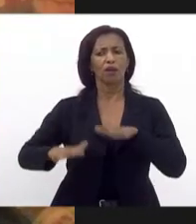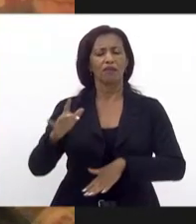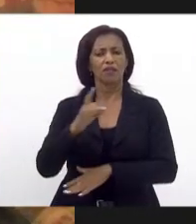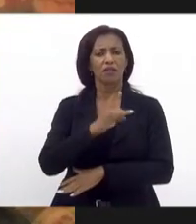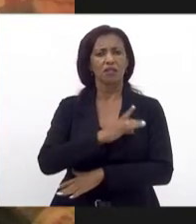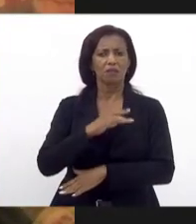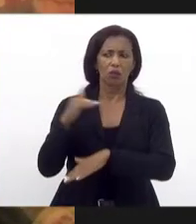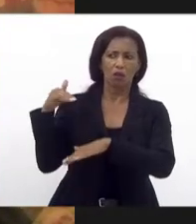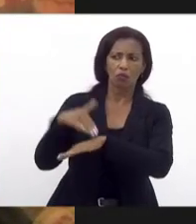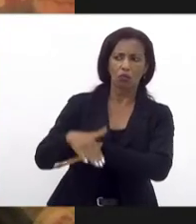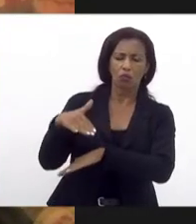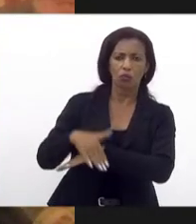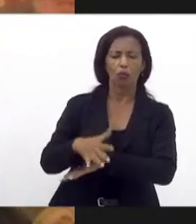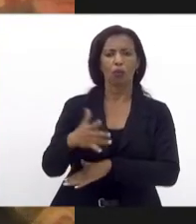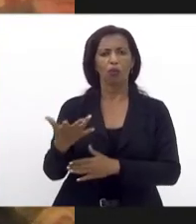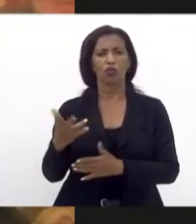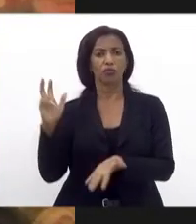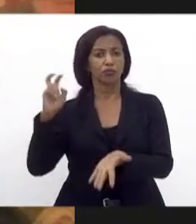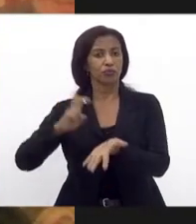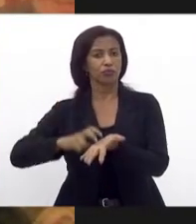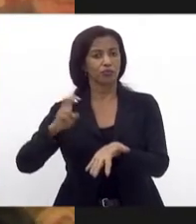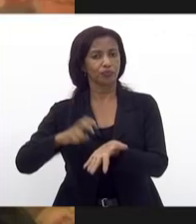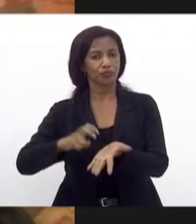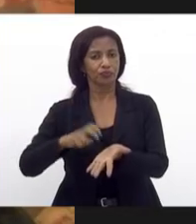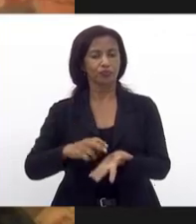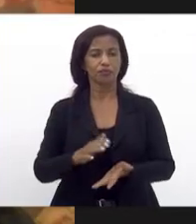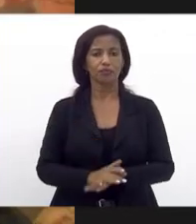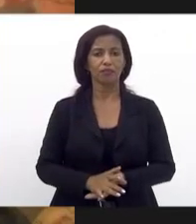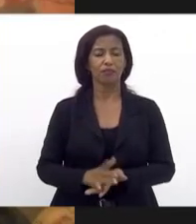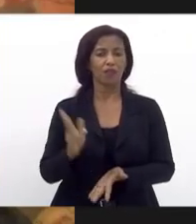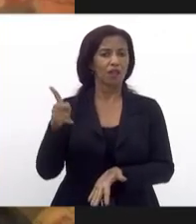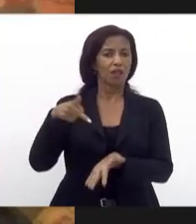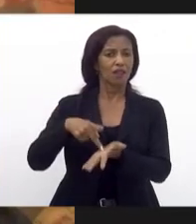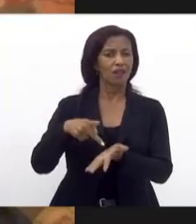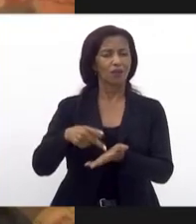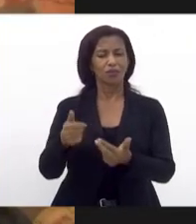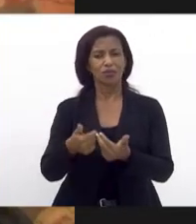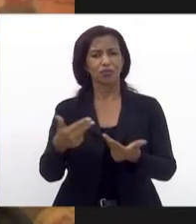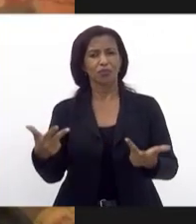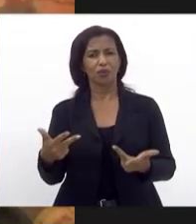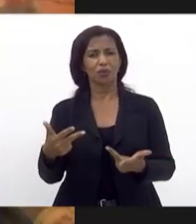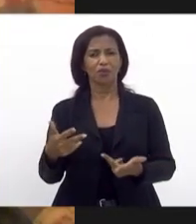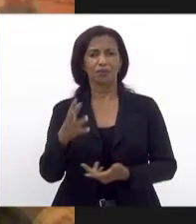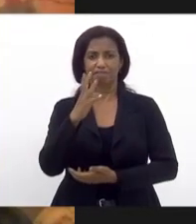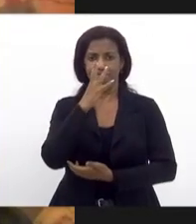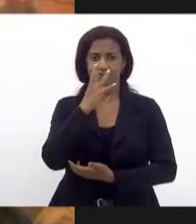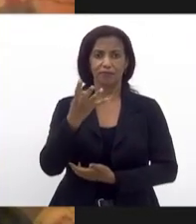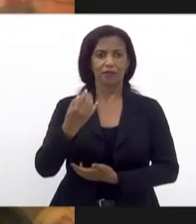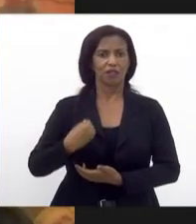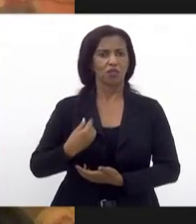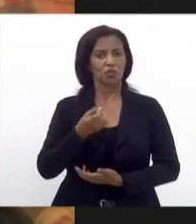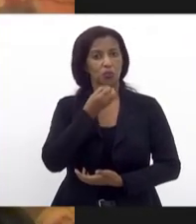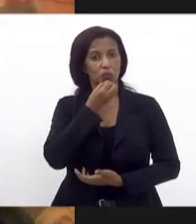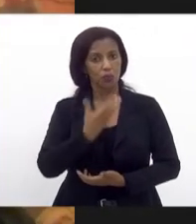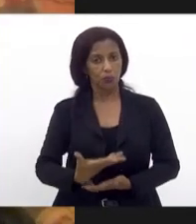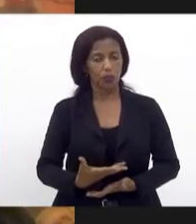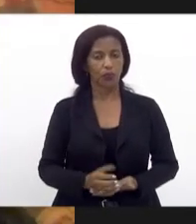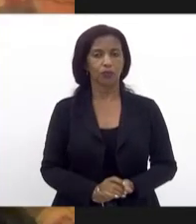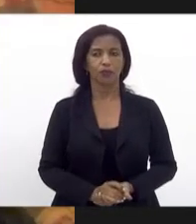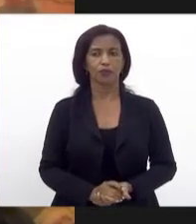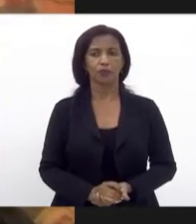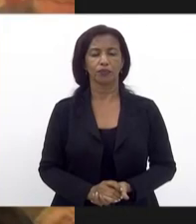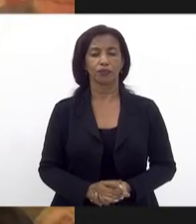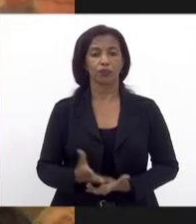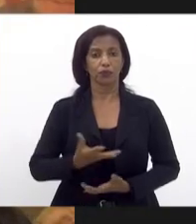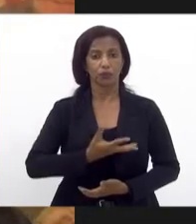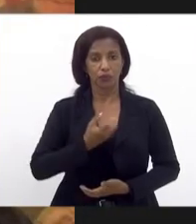sair de noite, vão de dia. Foi realmente assim, uma coisa impressionante. Eu achei muito bom.